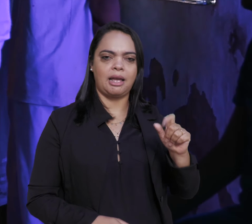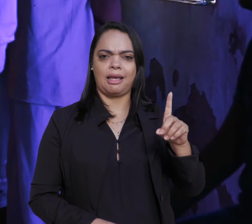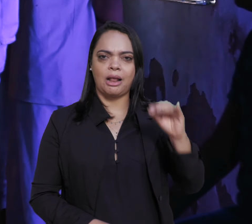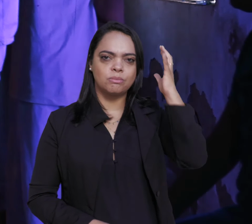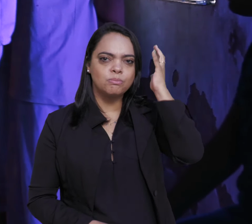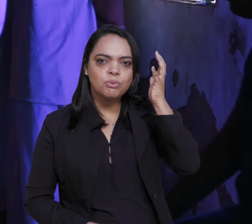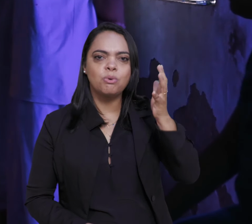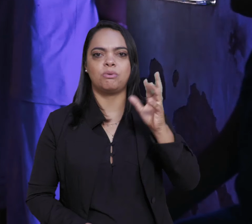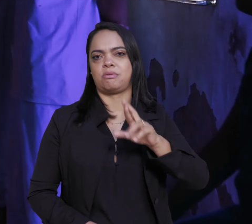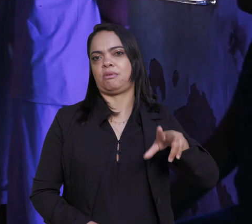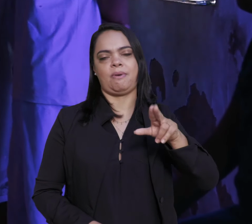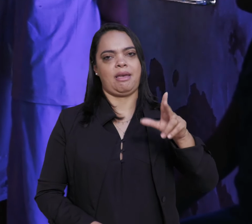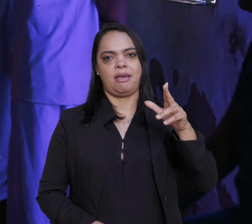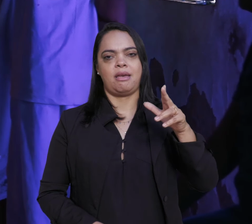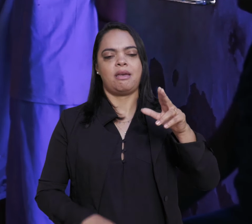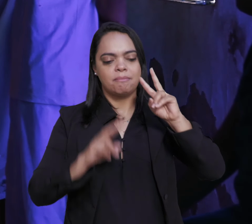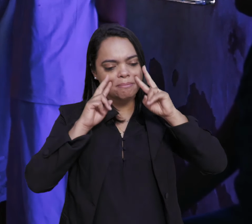ele sabe quem nós somos.